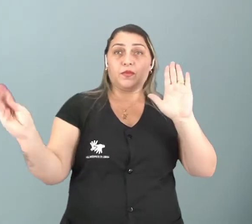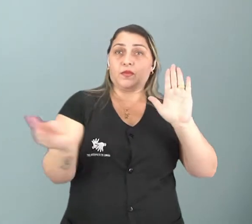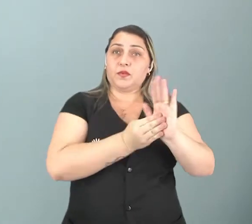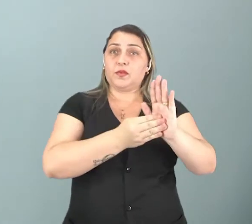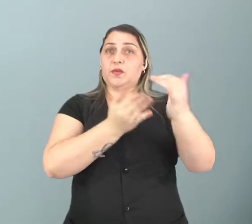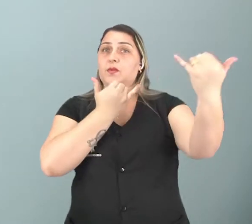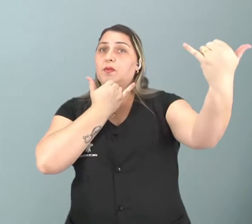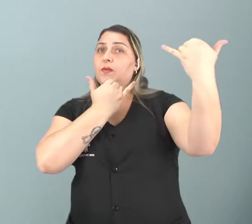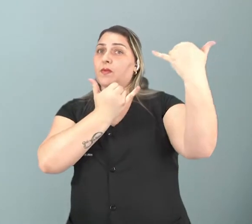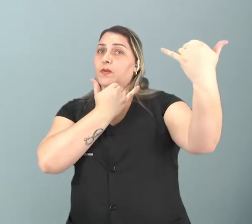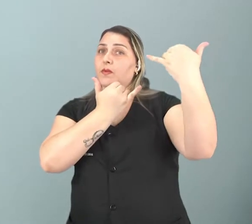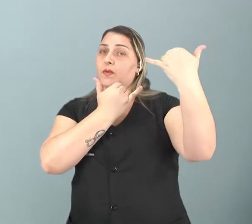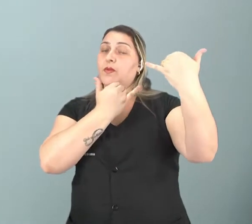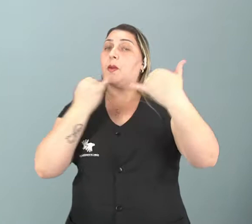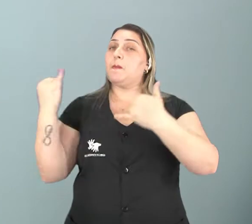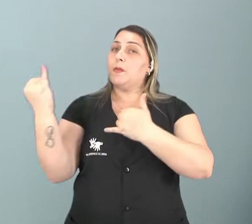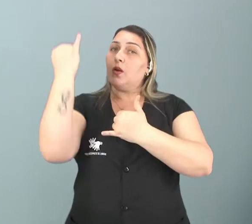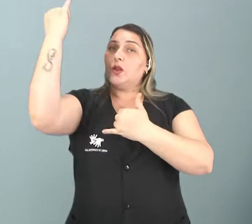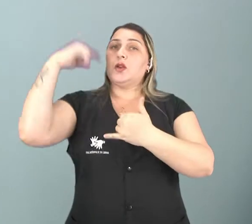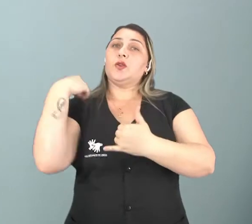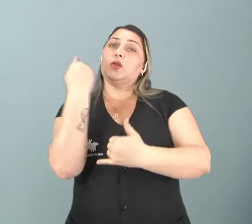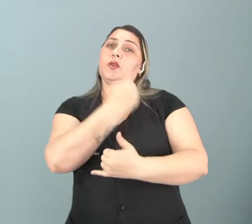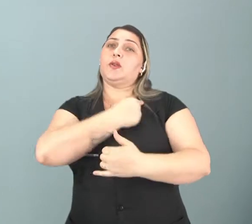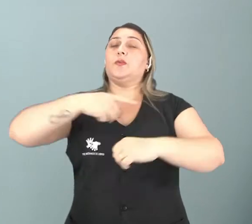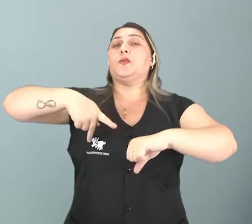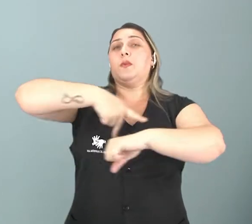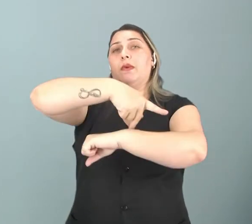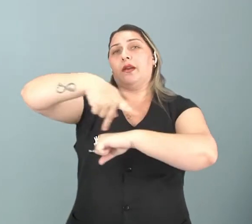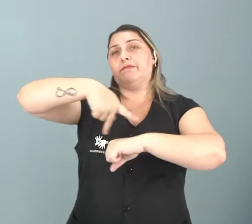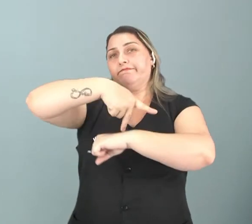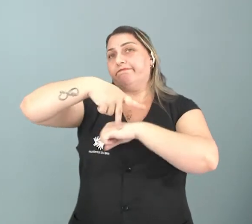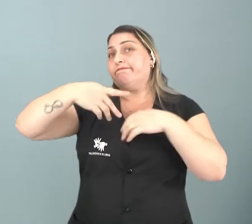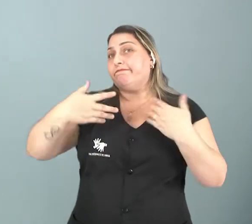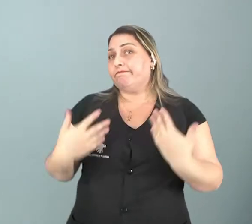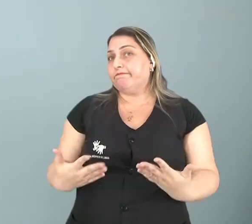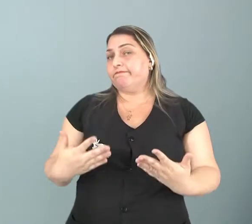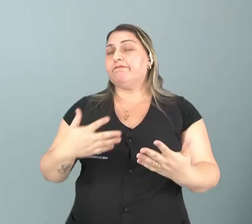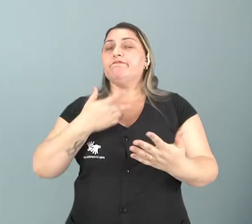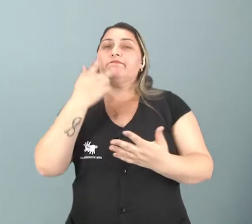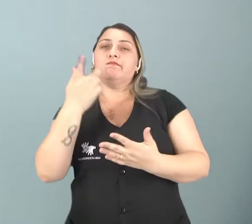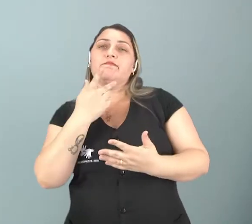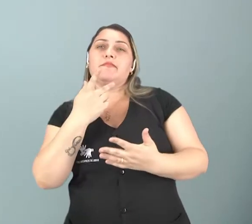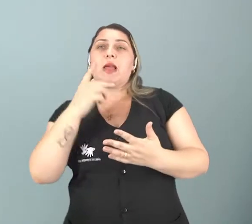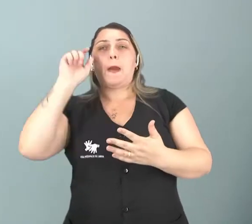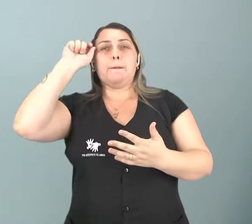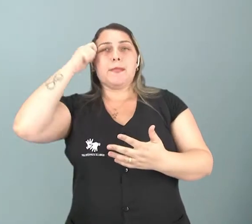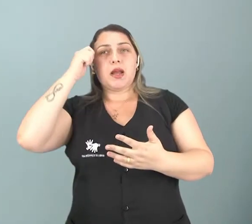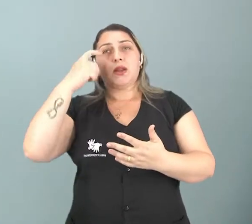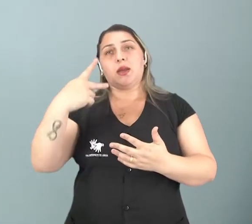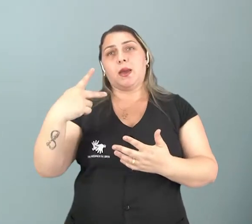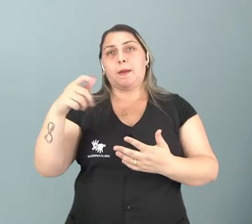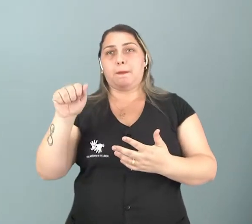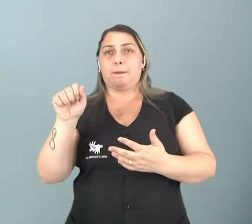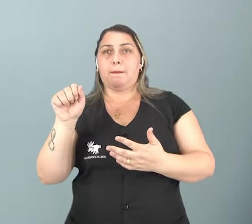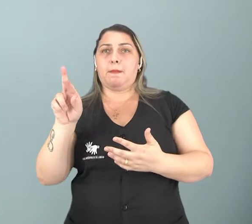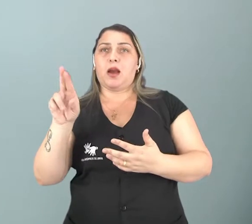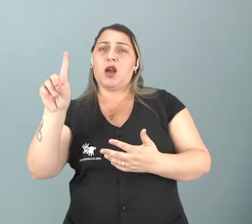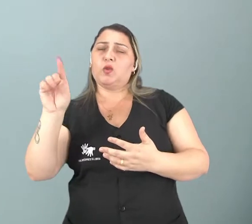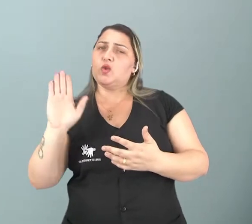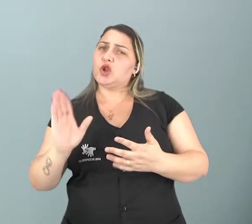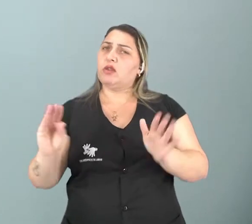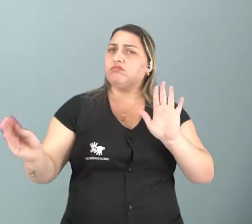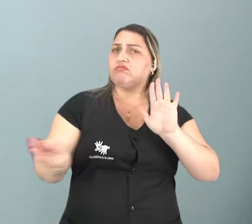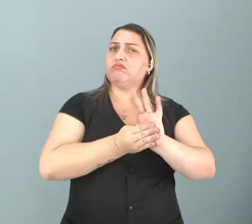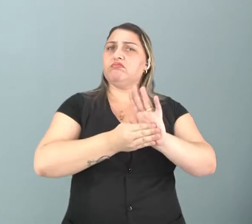IBGE, um órgão muito importante que a gente tem no país, tá? Então, assim, quando você for falar preto, pardo, elas já estão lá incluídas no IBGE.